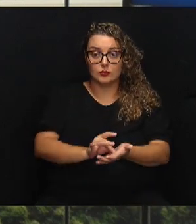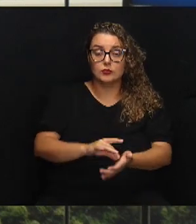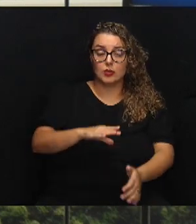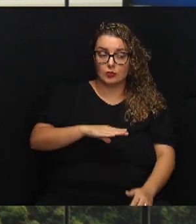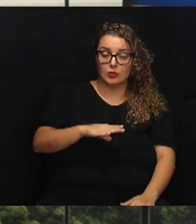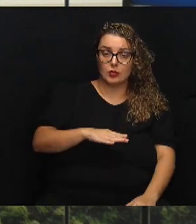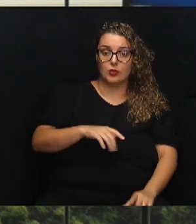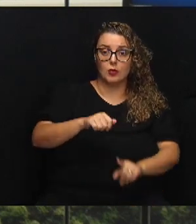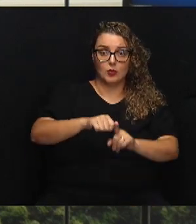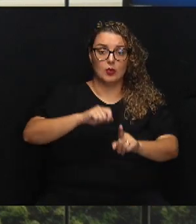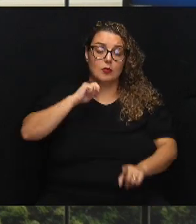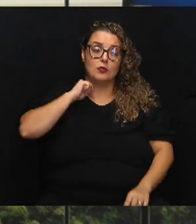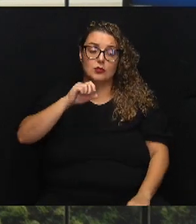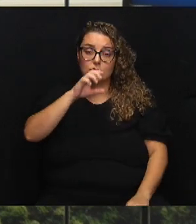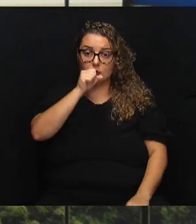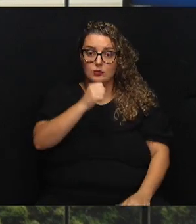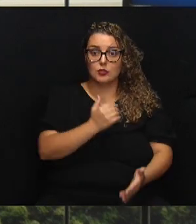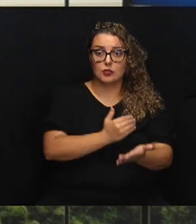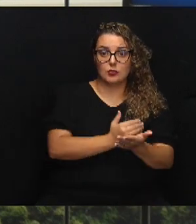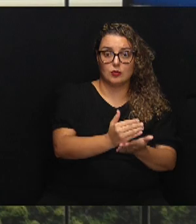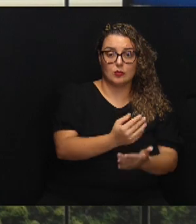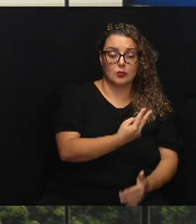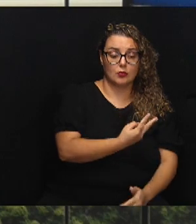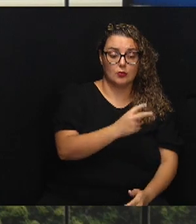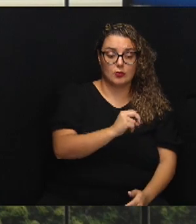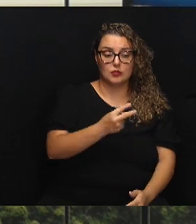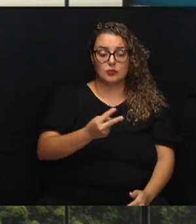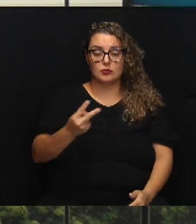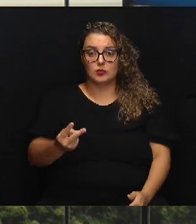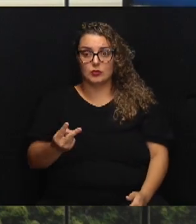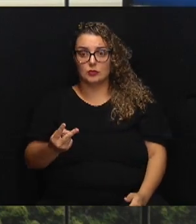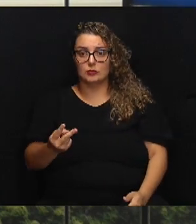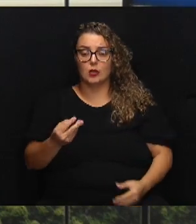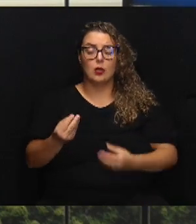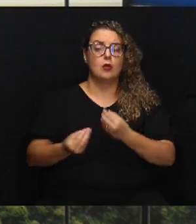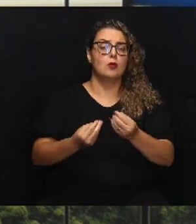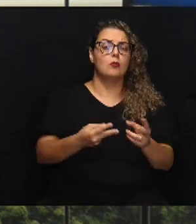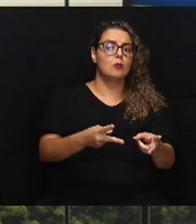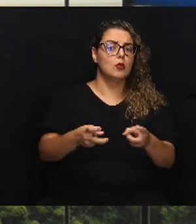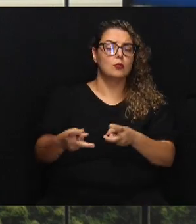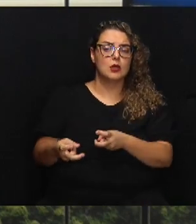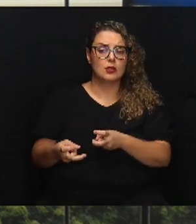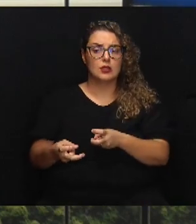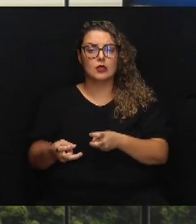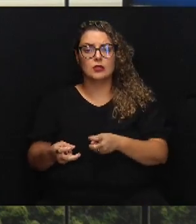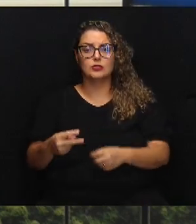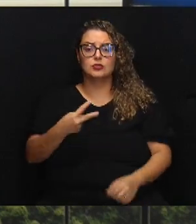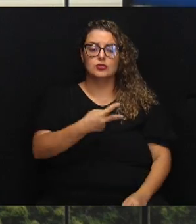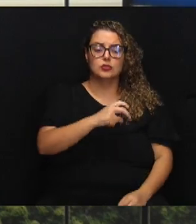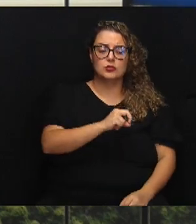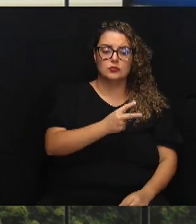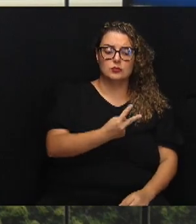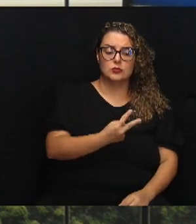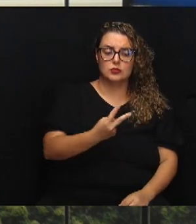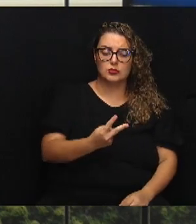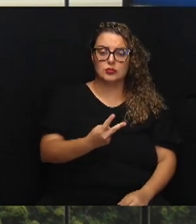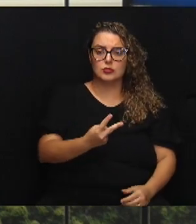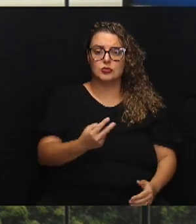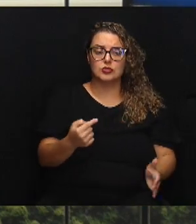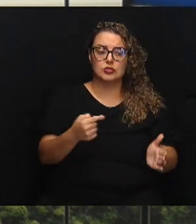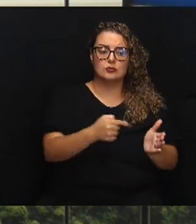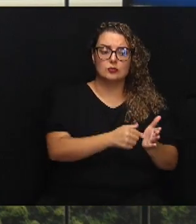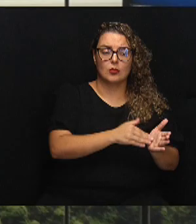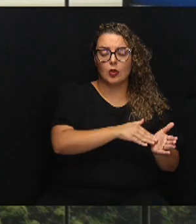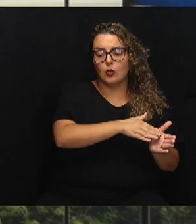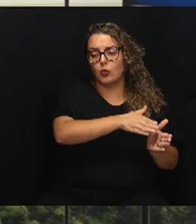o Abril Laranja desde 2022. Como é que enxerga de lá para cá, neste recorte curto,